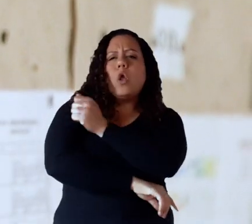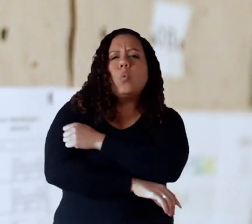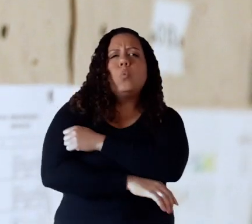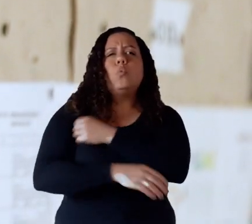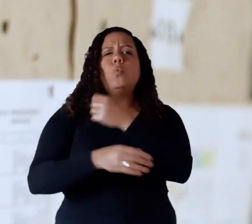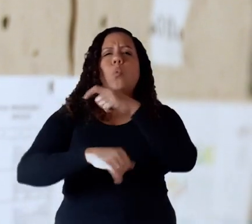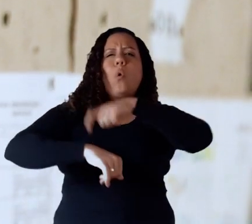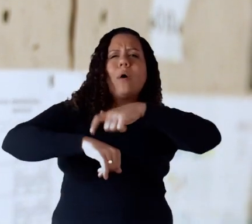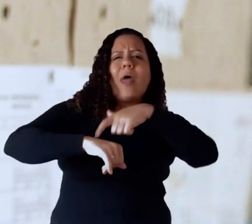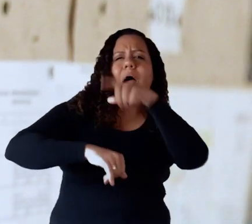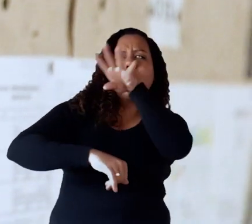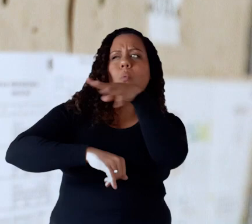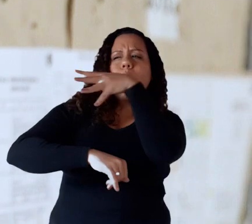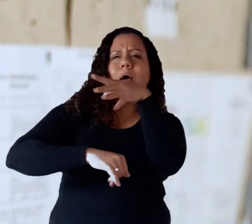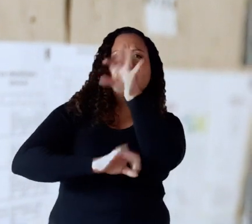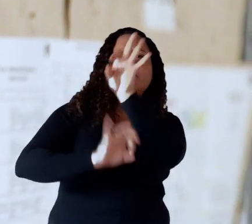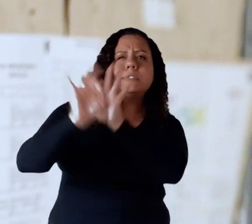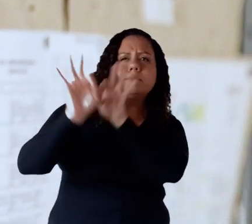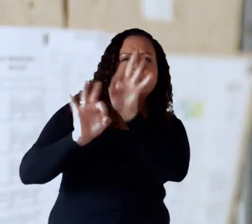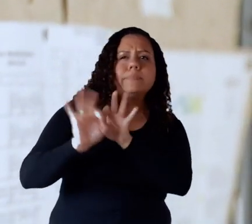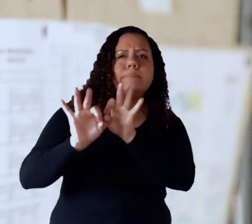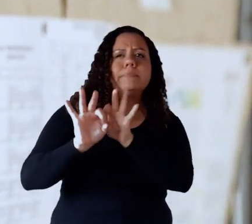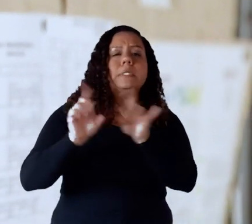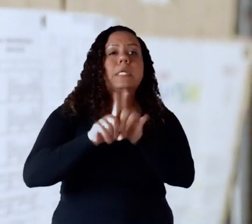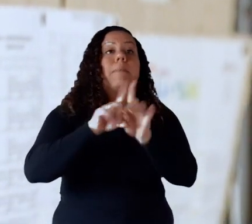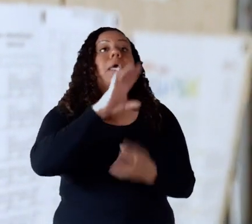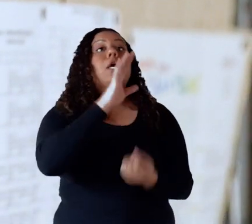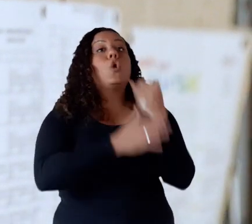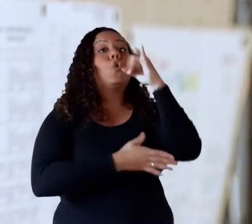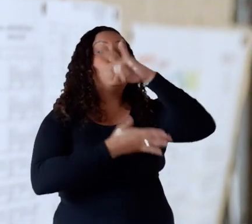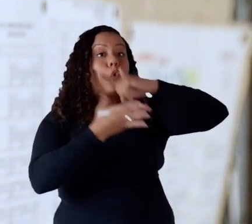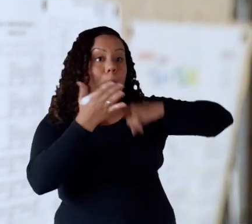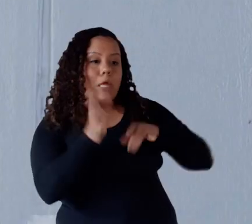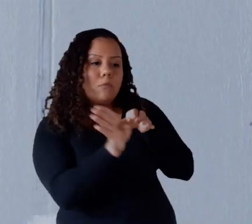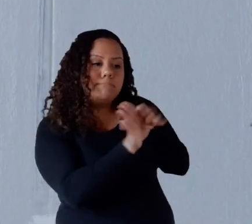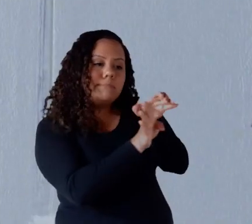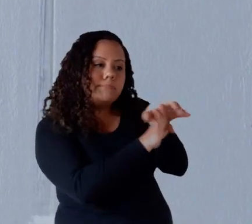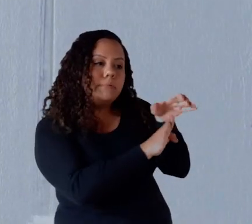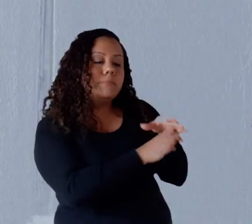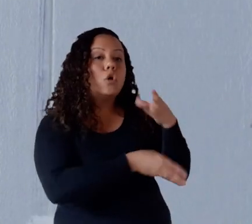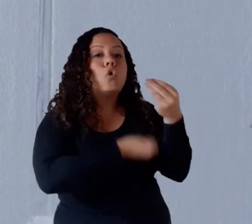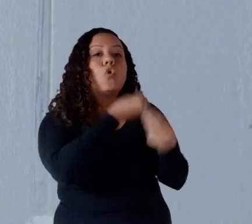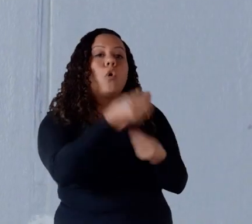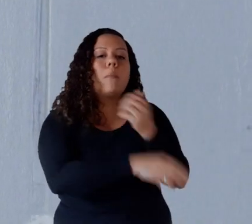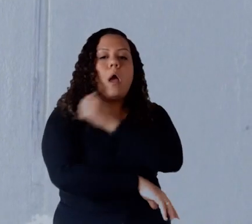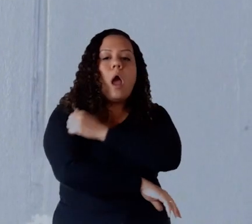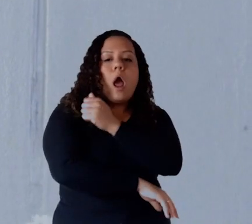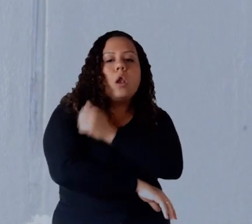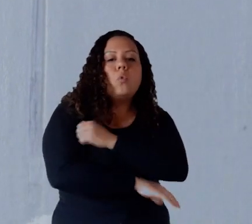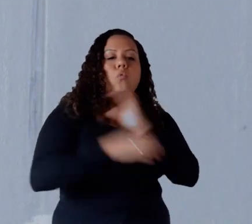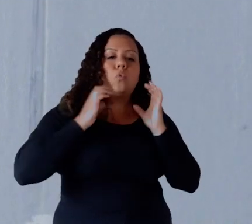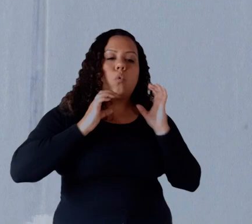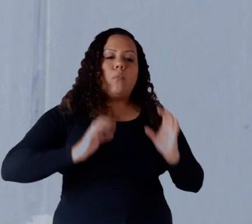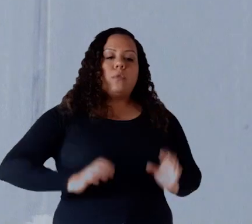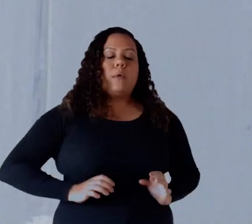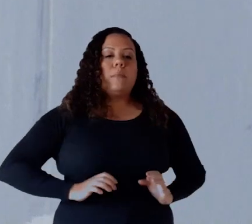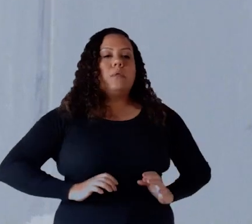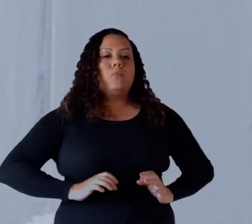Biológicas, contando, né, a distribuição dos alunos, as grades horárias. Nós trabalhamos em documentos de